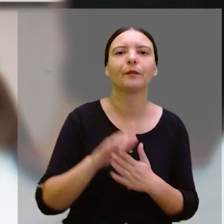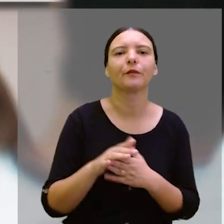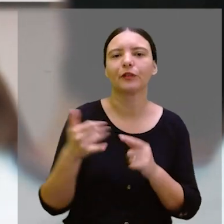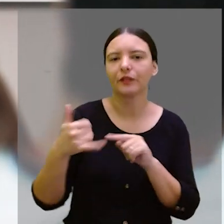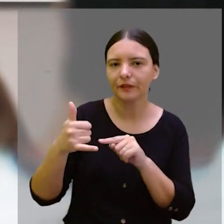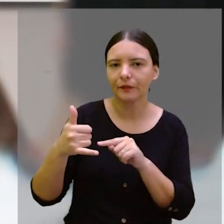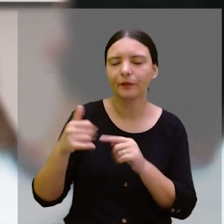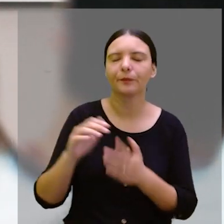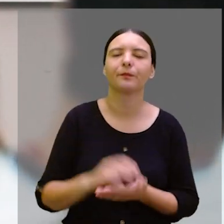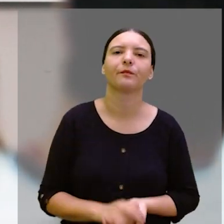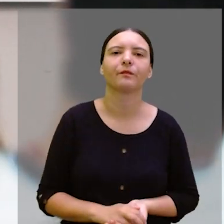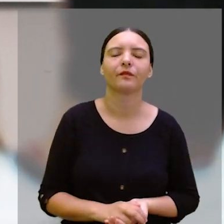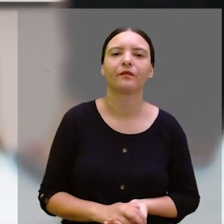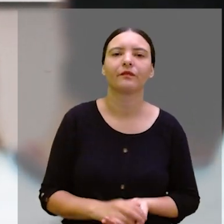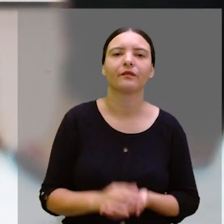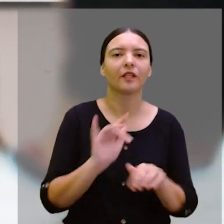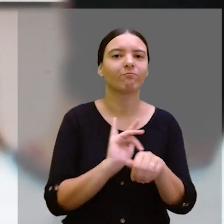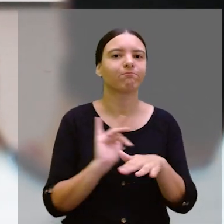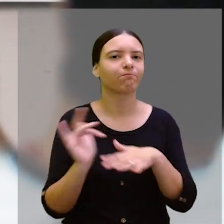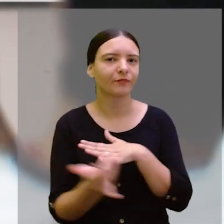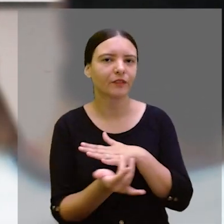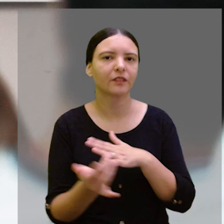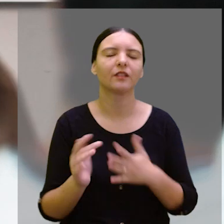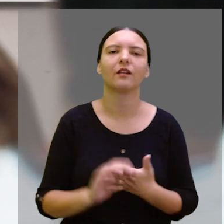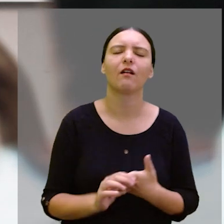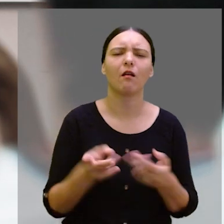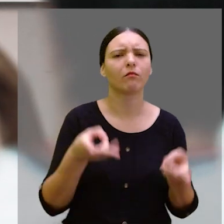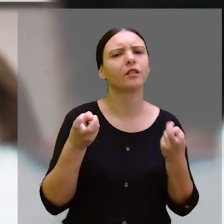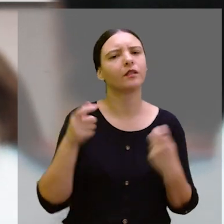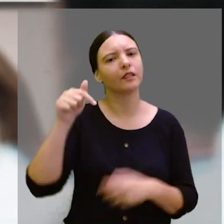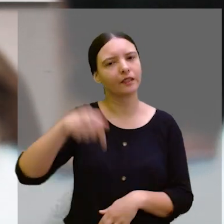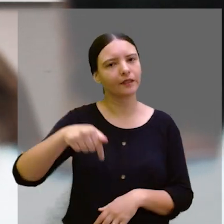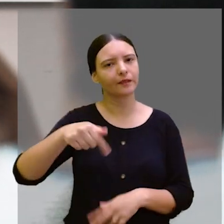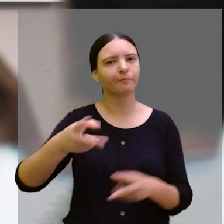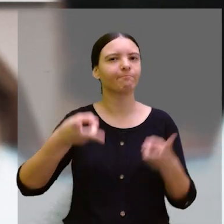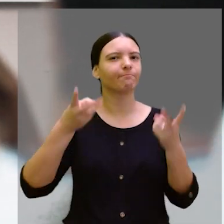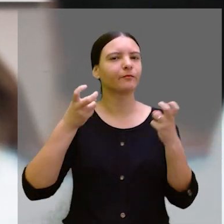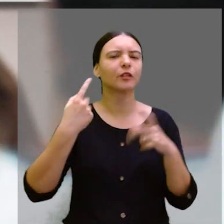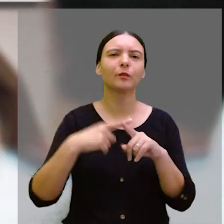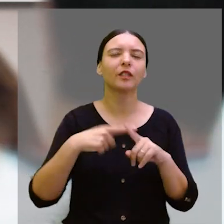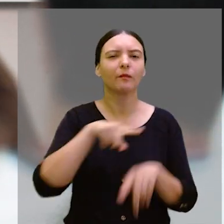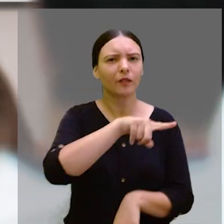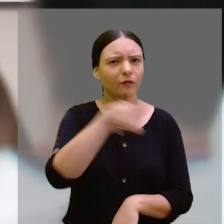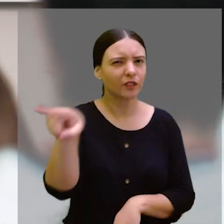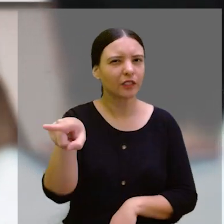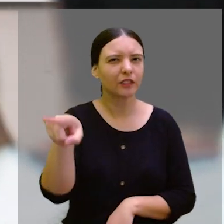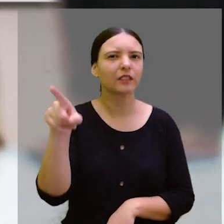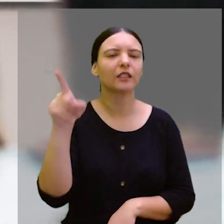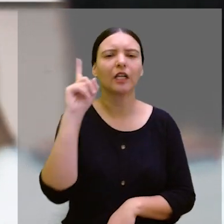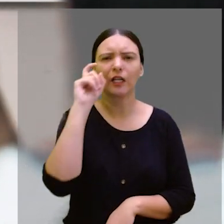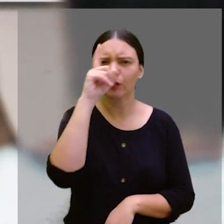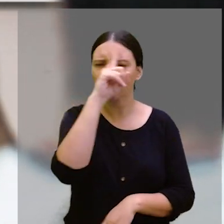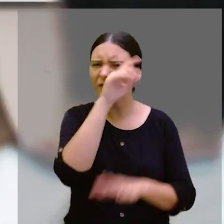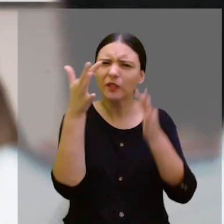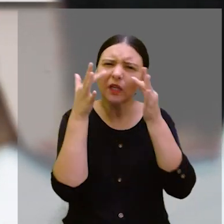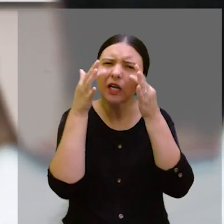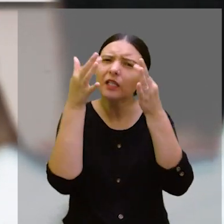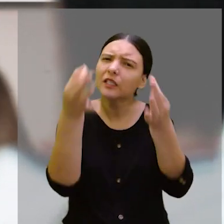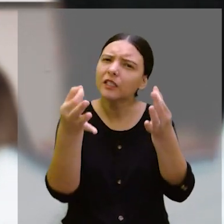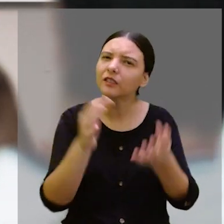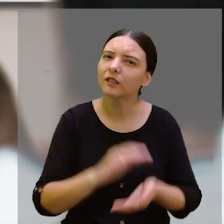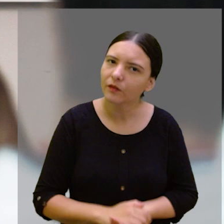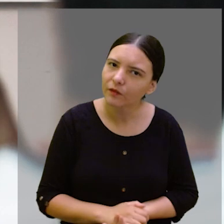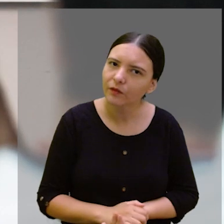smartphone, redes sociais, a gente percebe isso aqui. É difícil para vocês prestarem atenção. Não é que